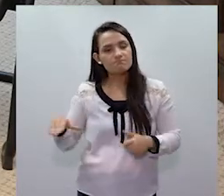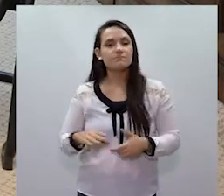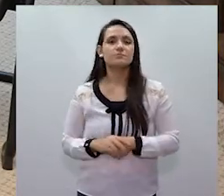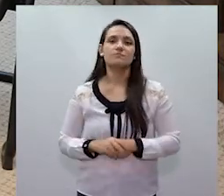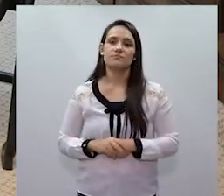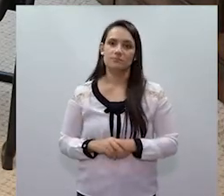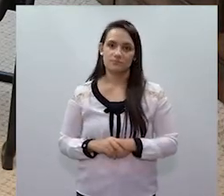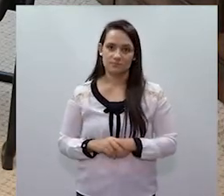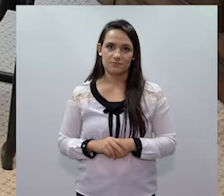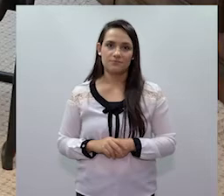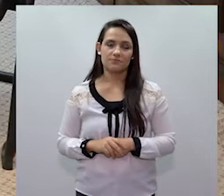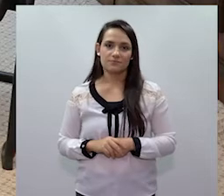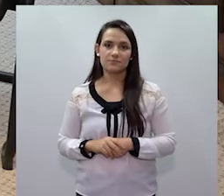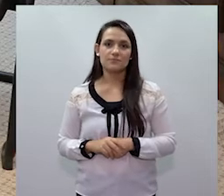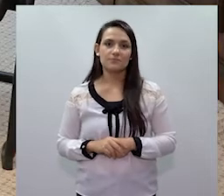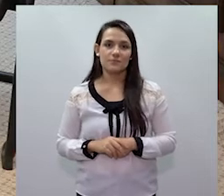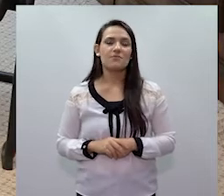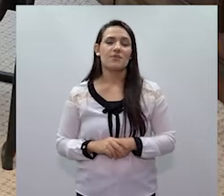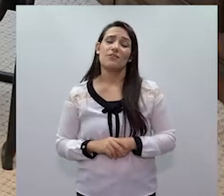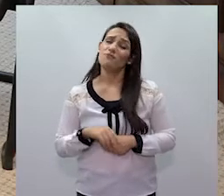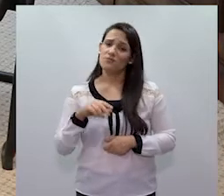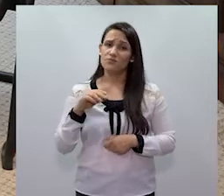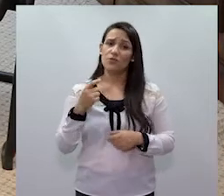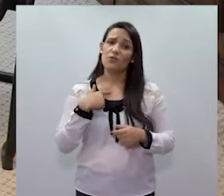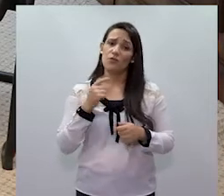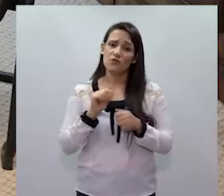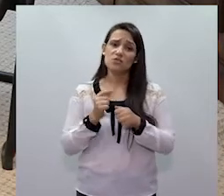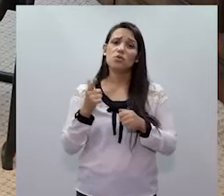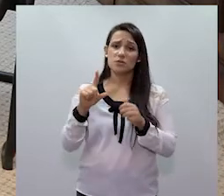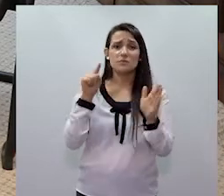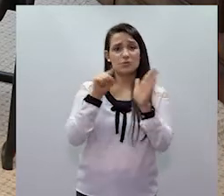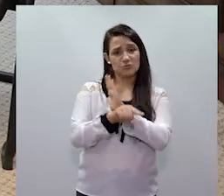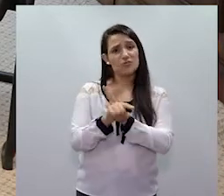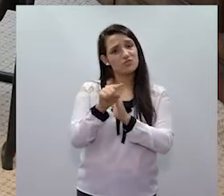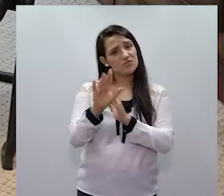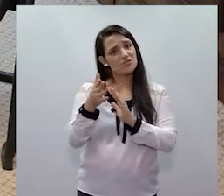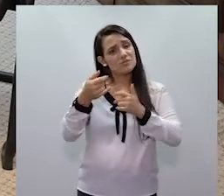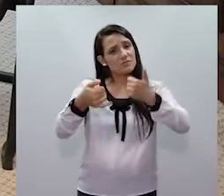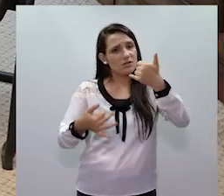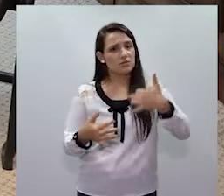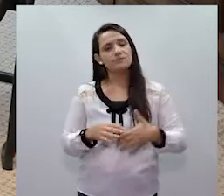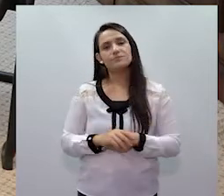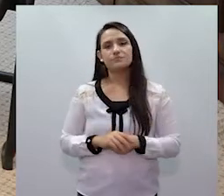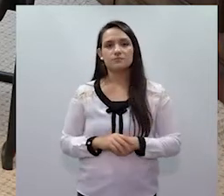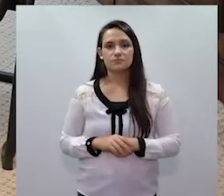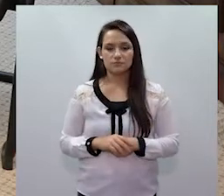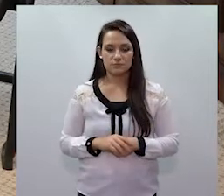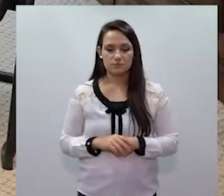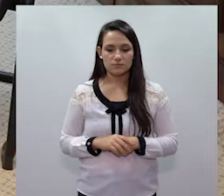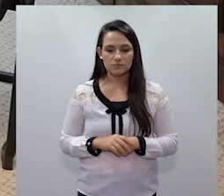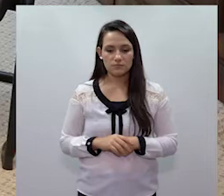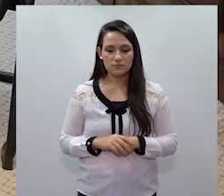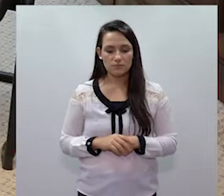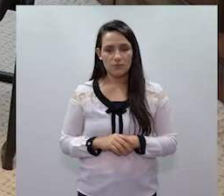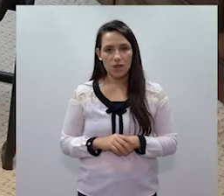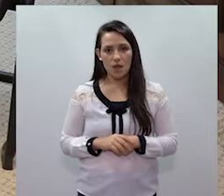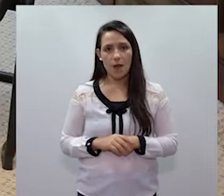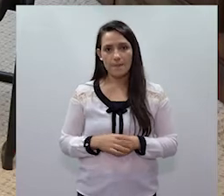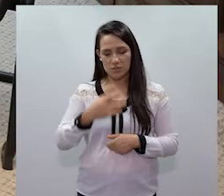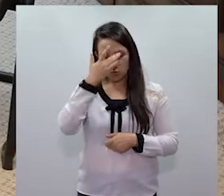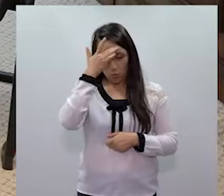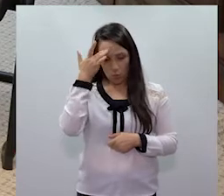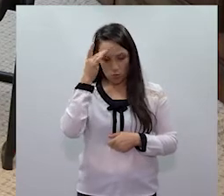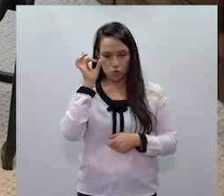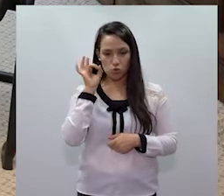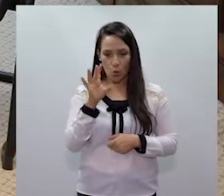próxima pergunta, a senhora já até passou sobre ela aí, mas vamos falar um pouquinho mais. O pretendente, ele só pode adotar na comarca onde